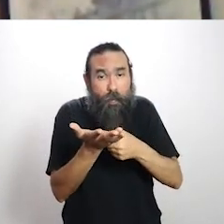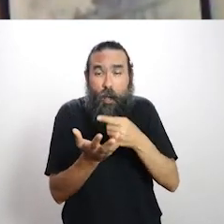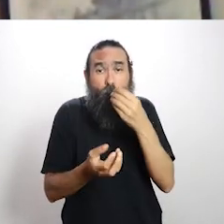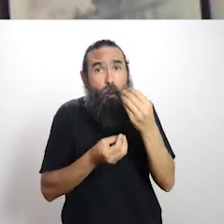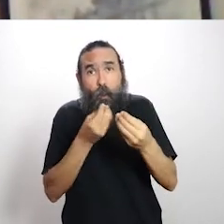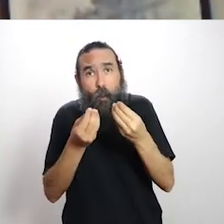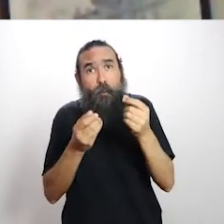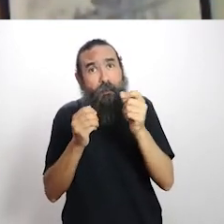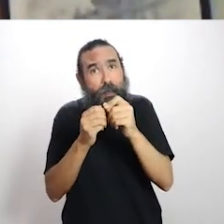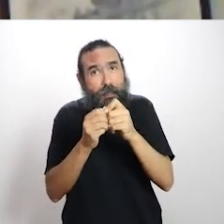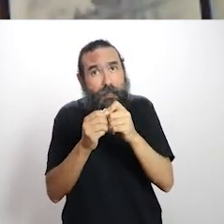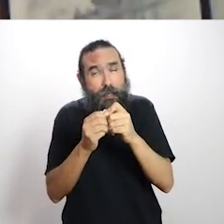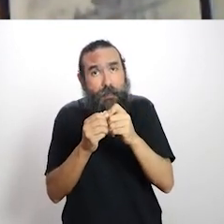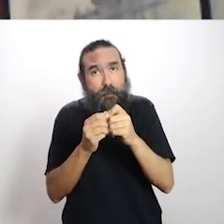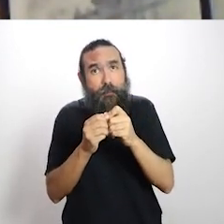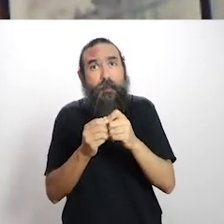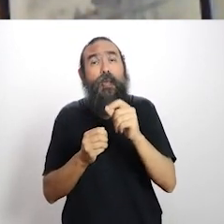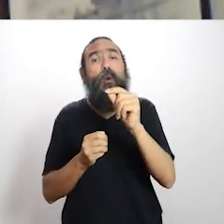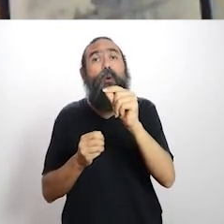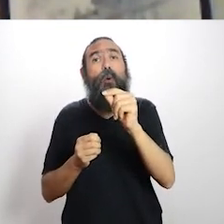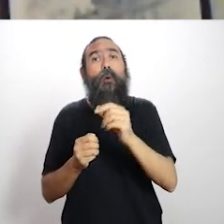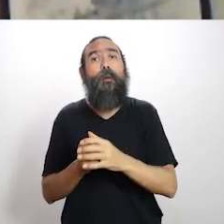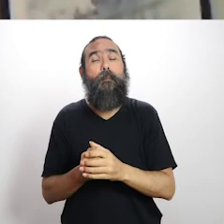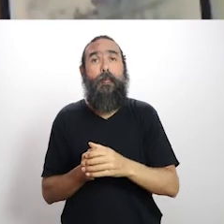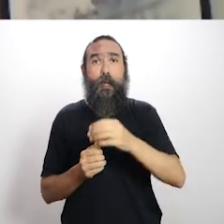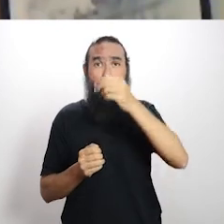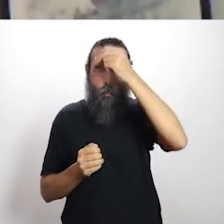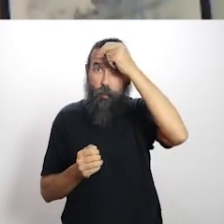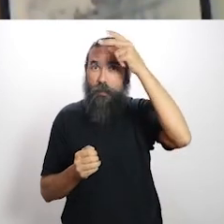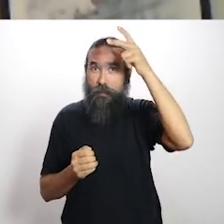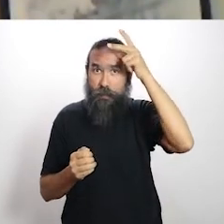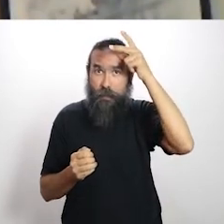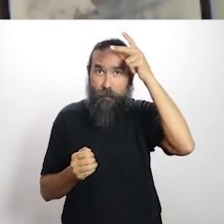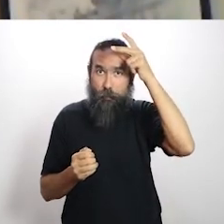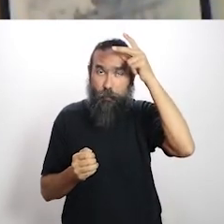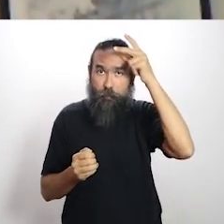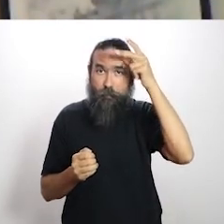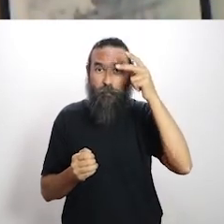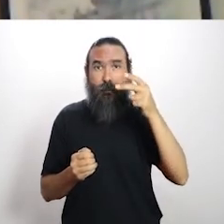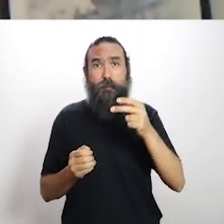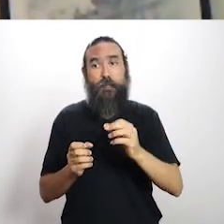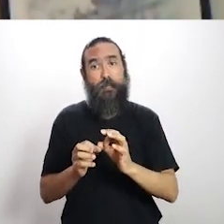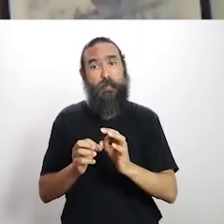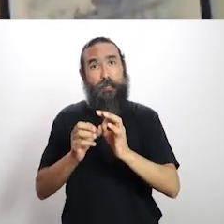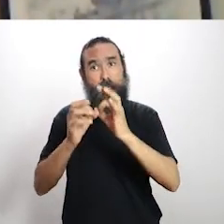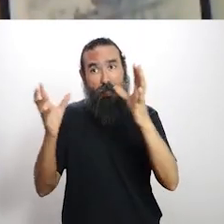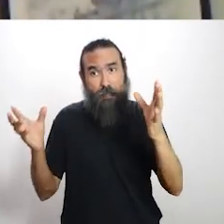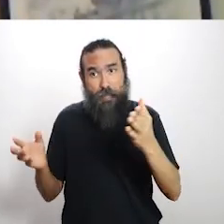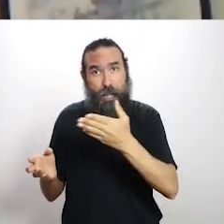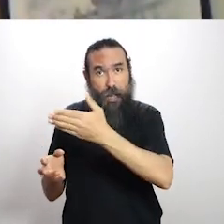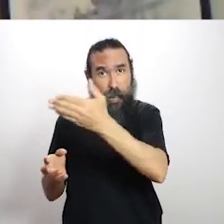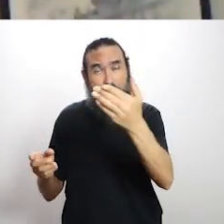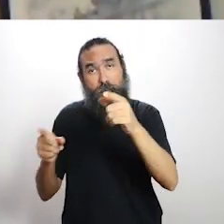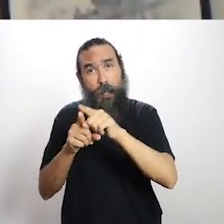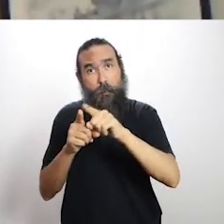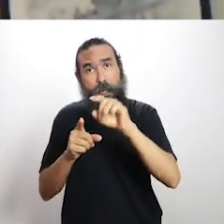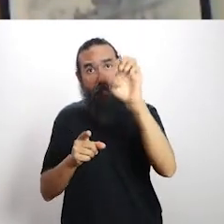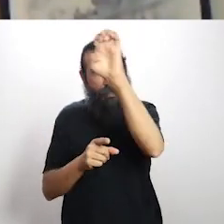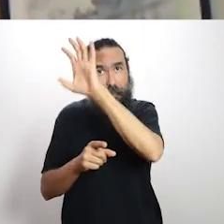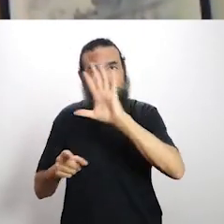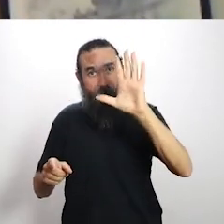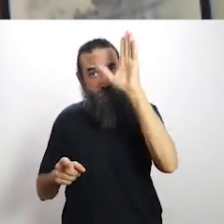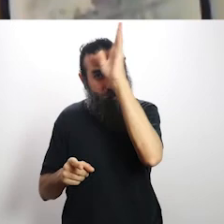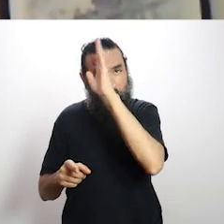grande porque como os requisitos para o a renda são os mesmos da lei geral